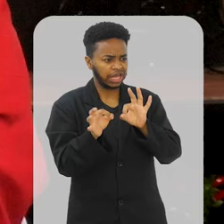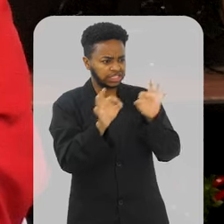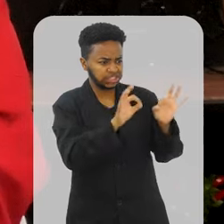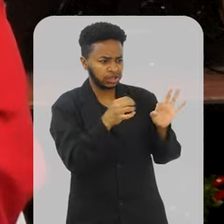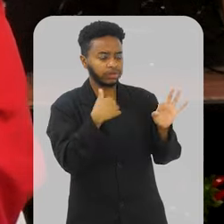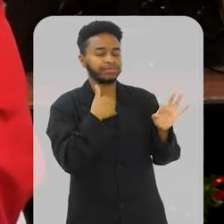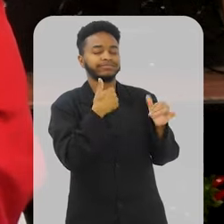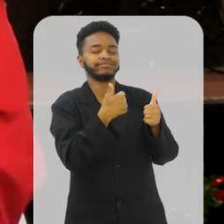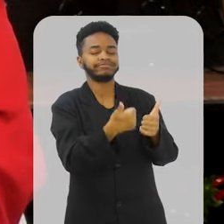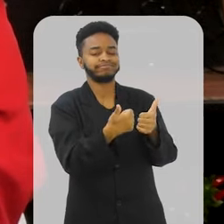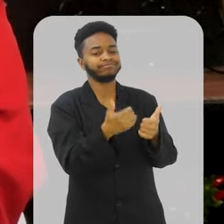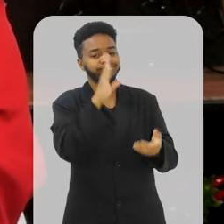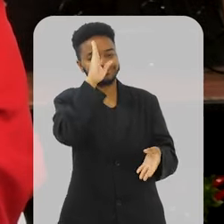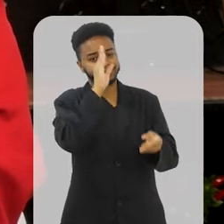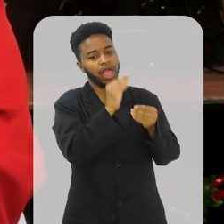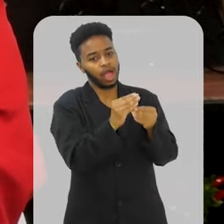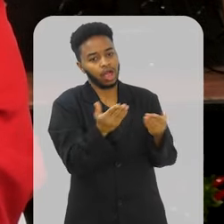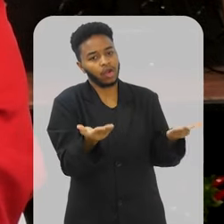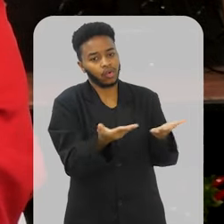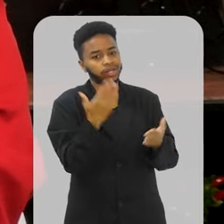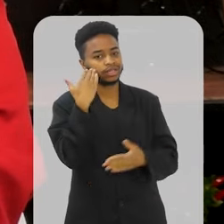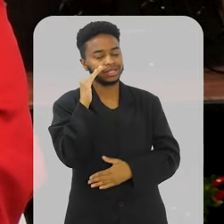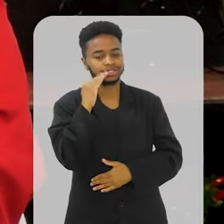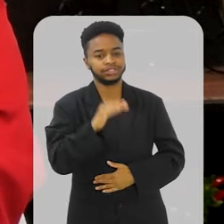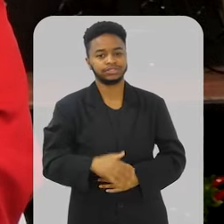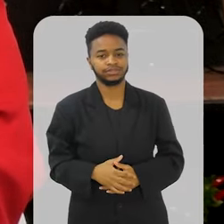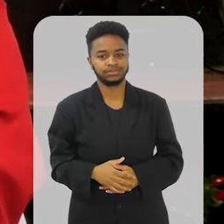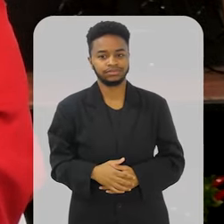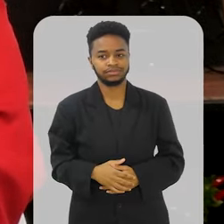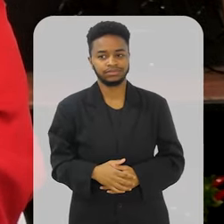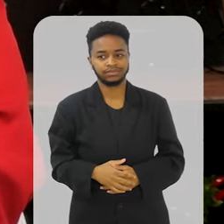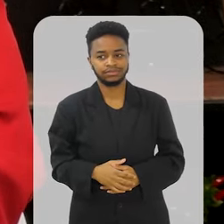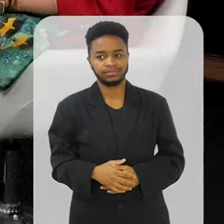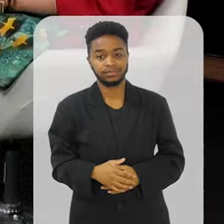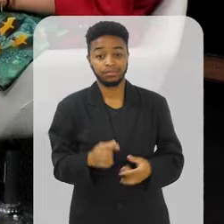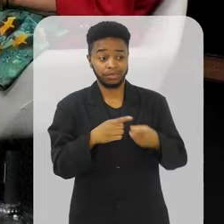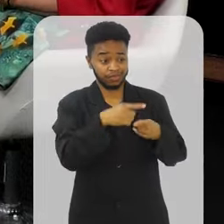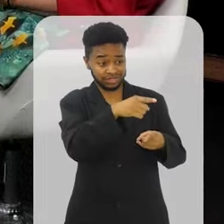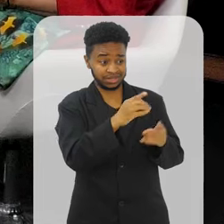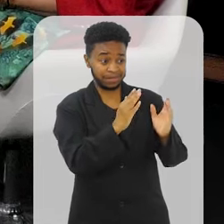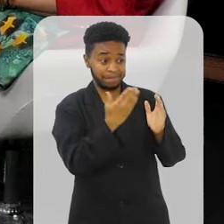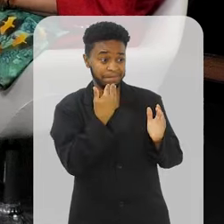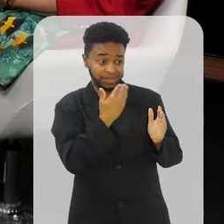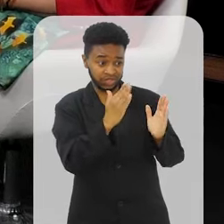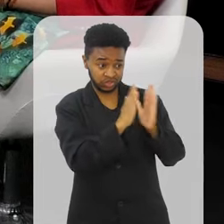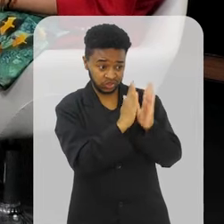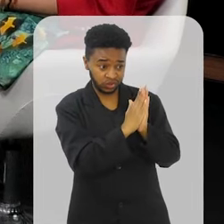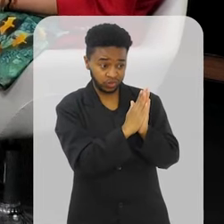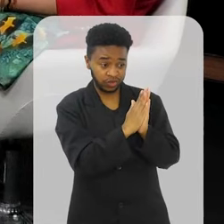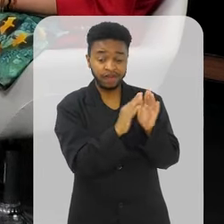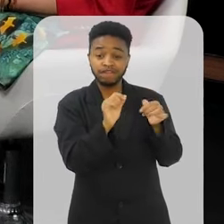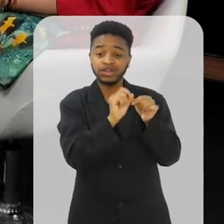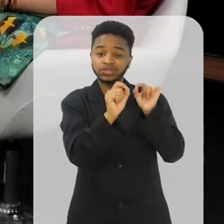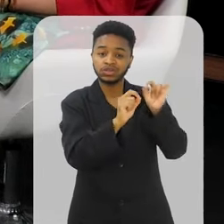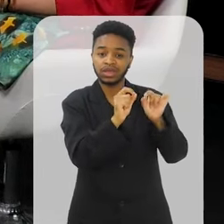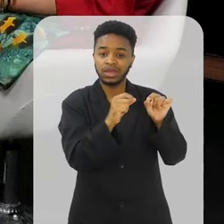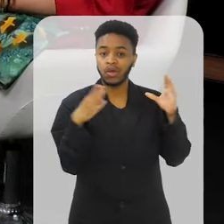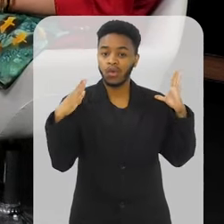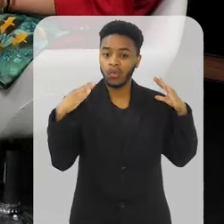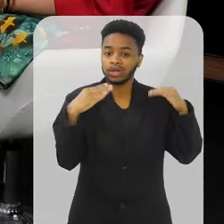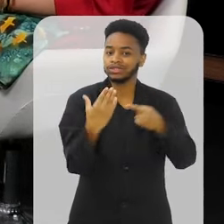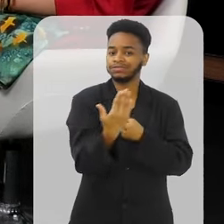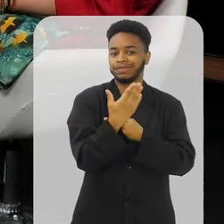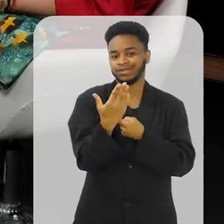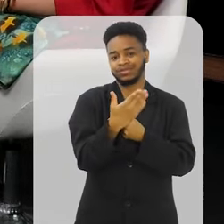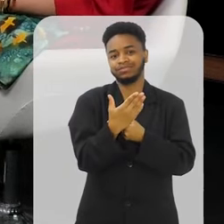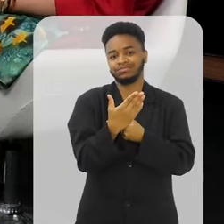aí eu entendi né Eh seu pedido fez com que os anjos fossem lá e me ajudassem